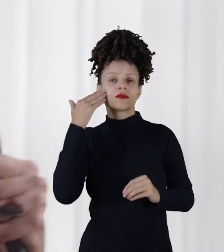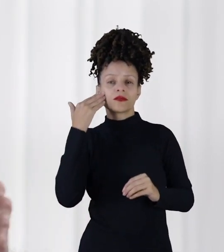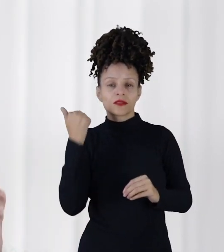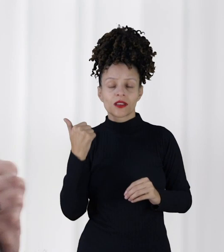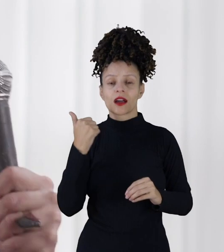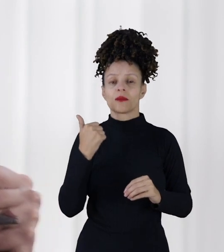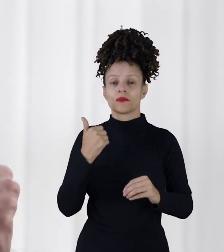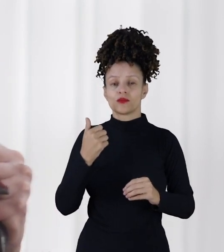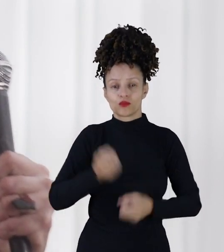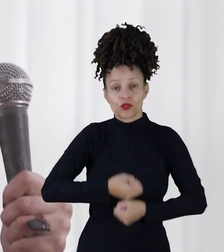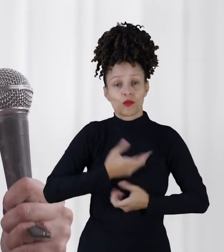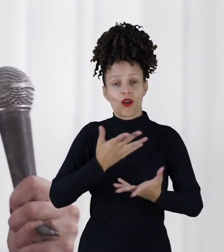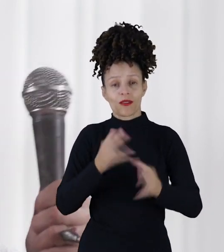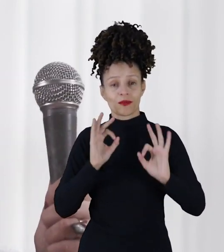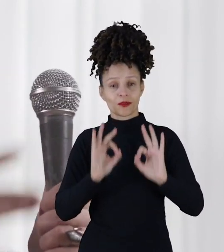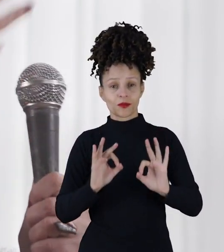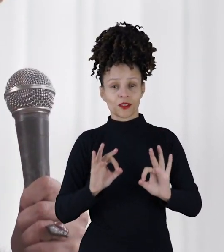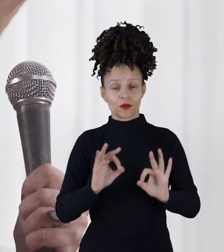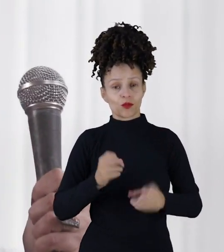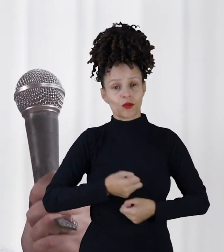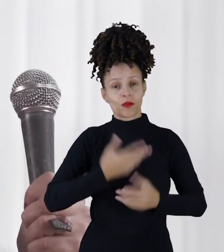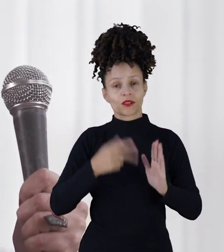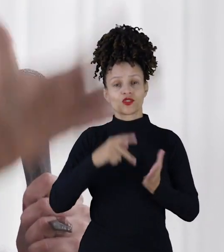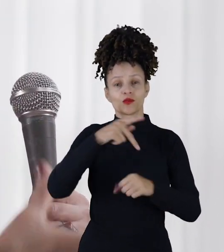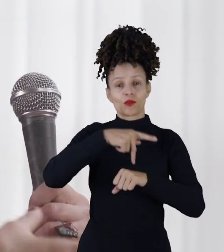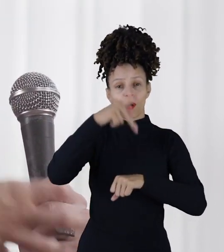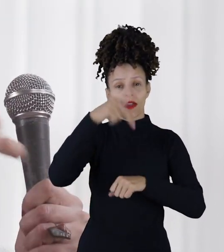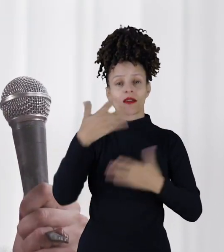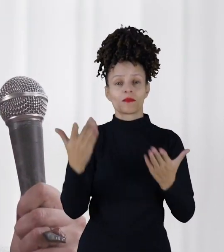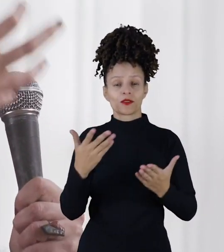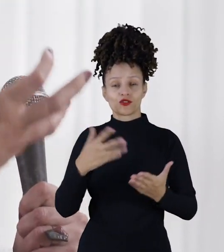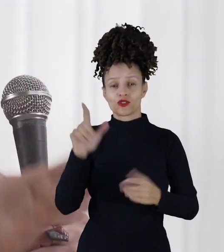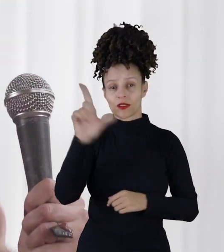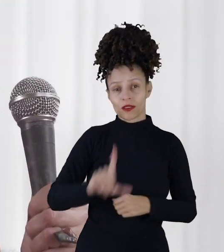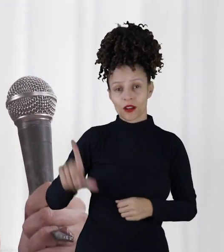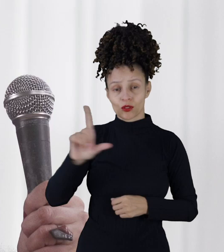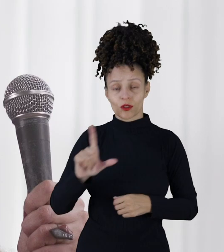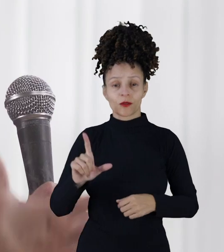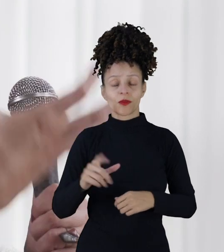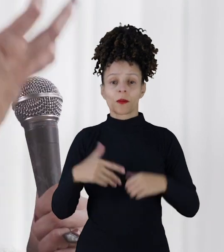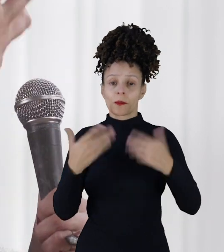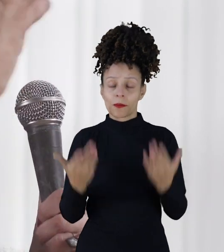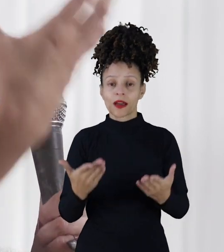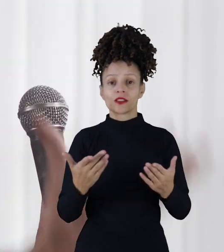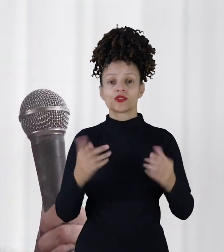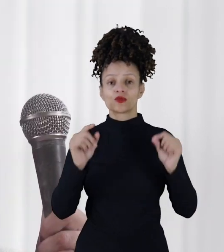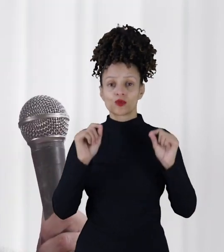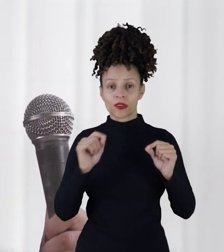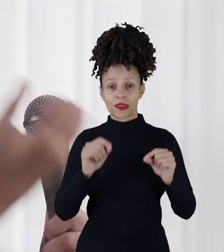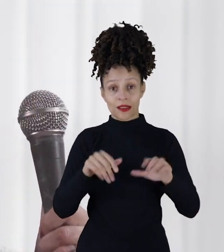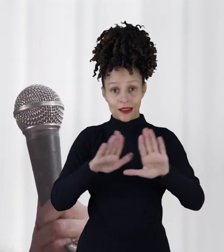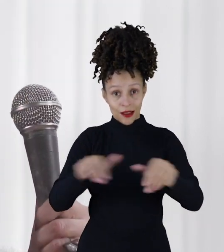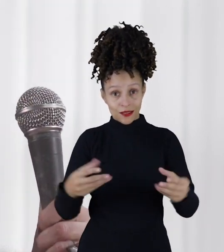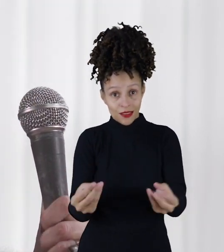sabe de poemas, né? Não de poesia, mas de poemas, de literatura. Mas o que a